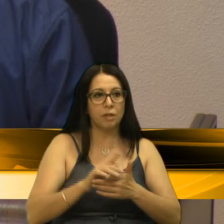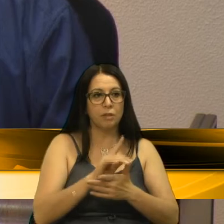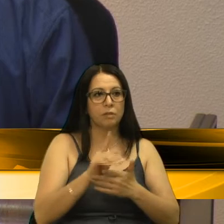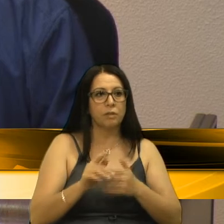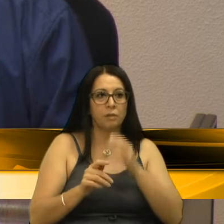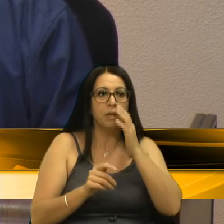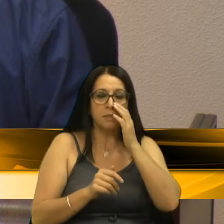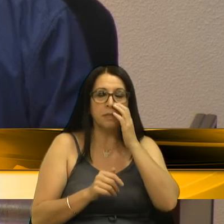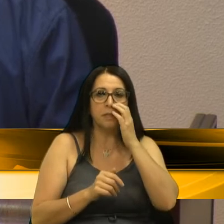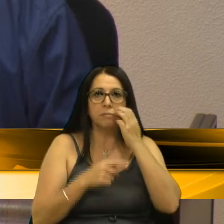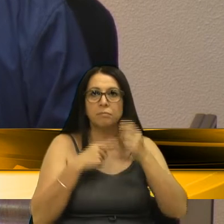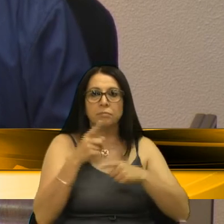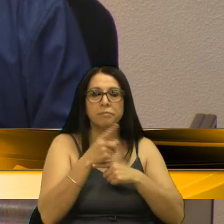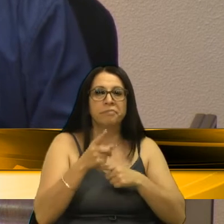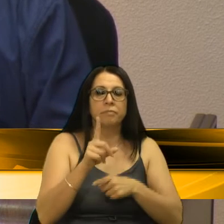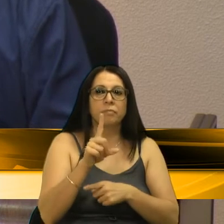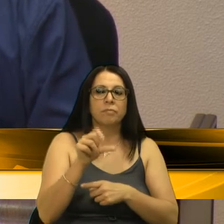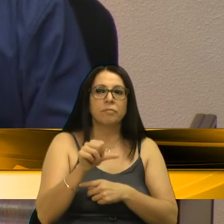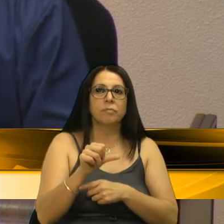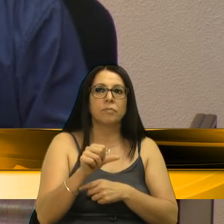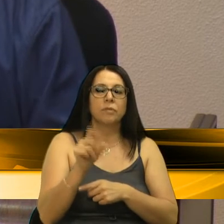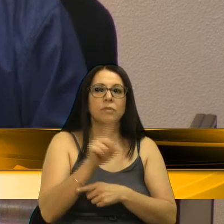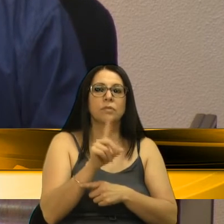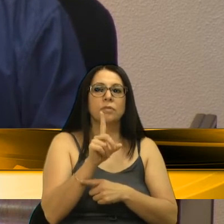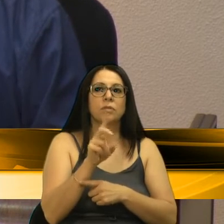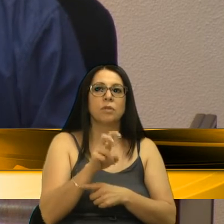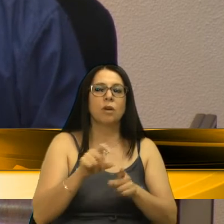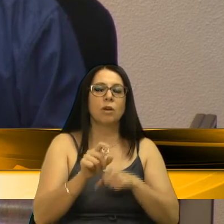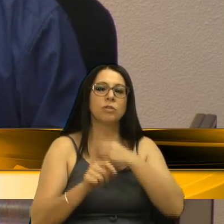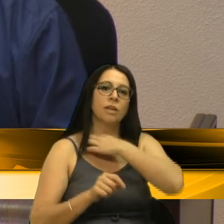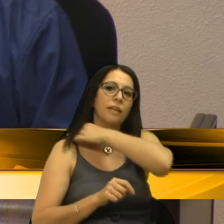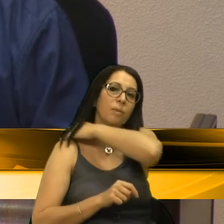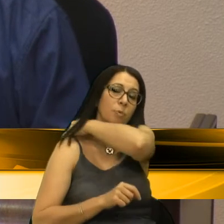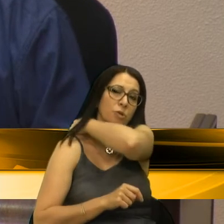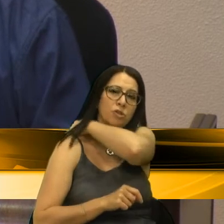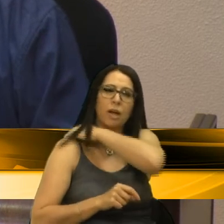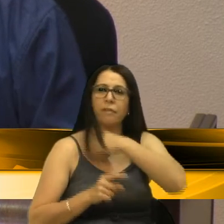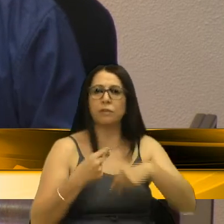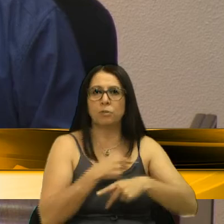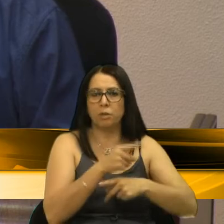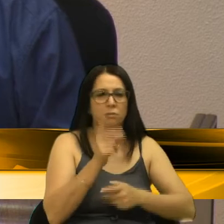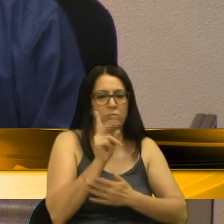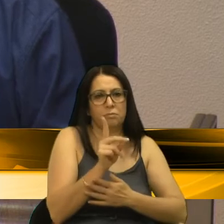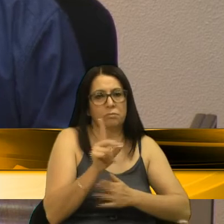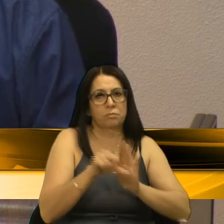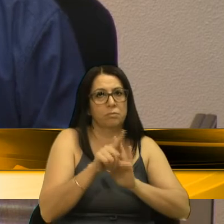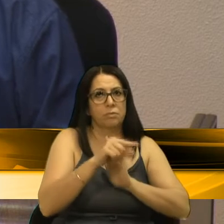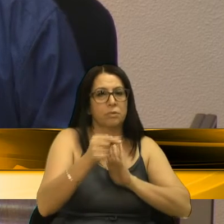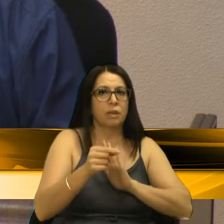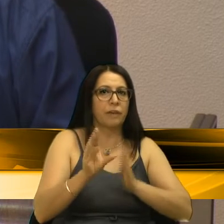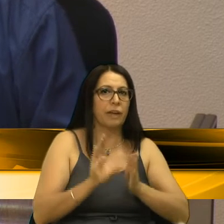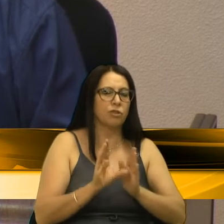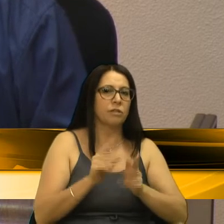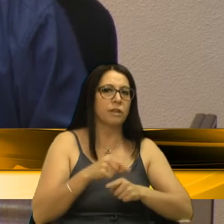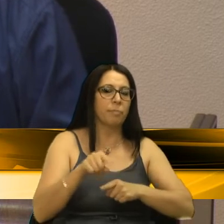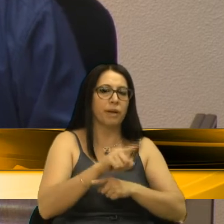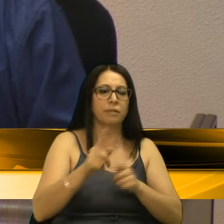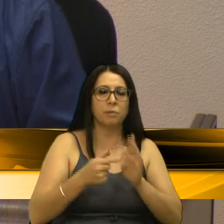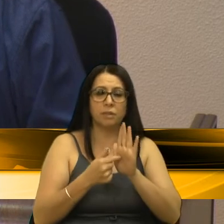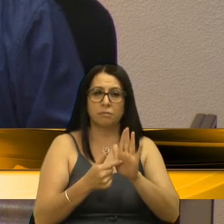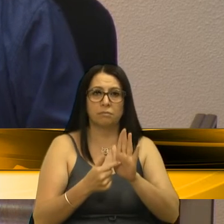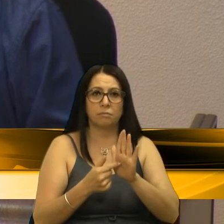para inclusão na ordem do dia. 5. Exercer suas atribuições mediante funcionamento do plenário, que, além das comissões intersetoriais estabelecidas